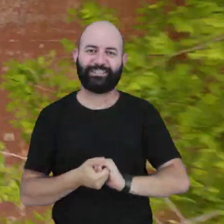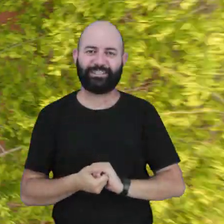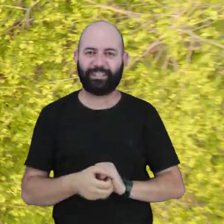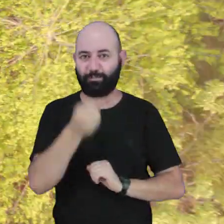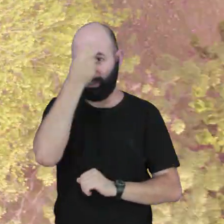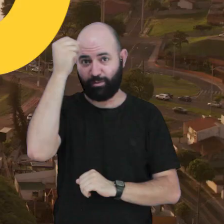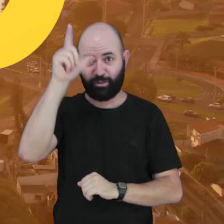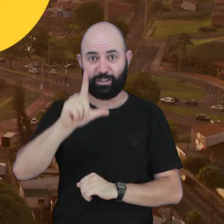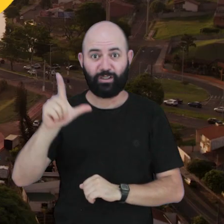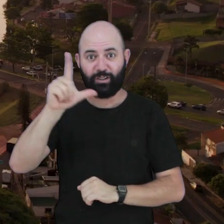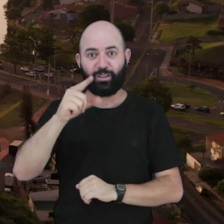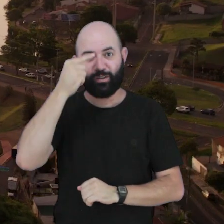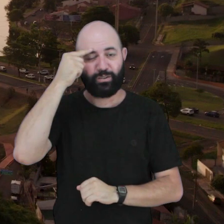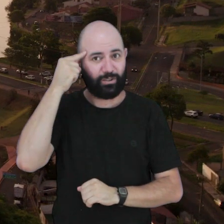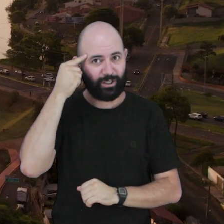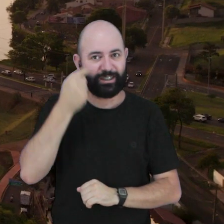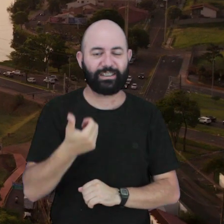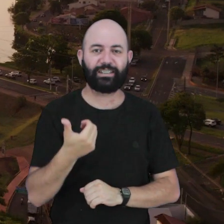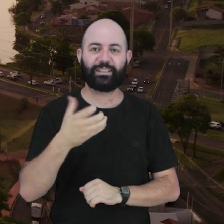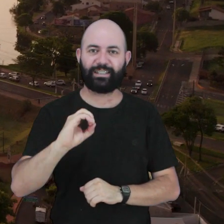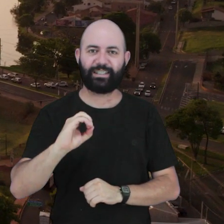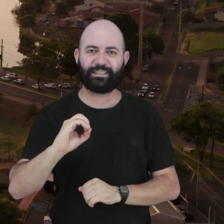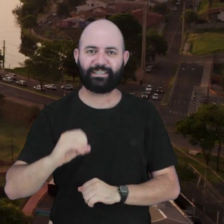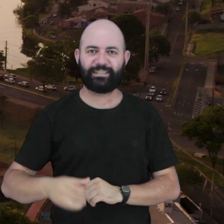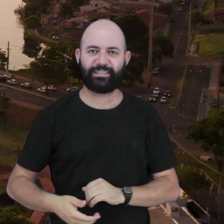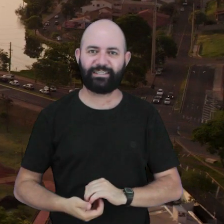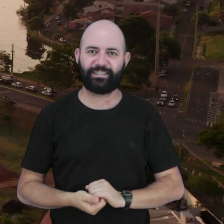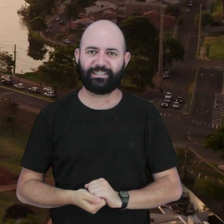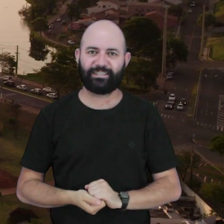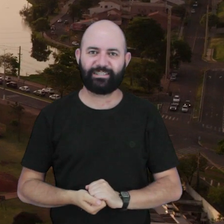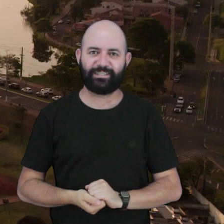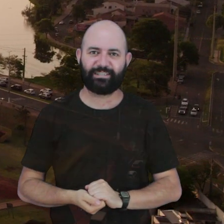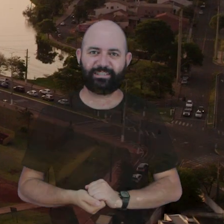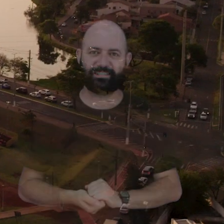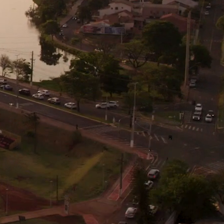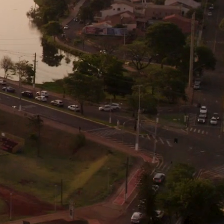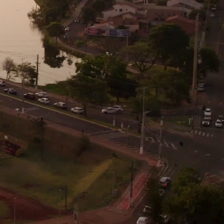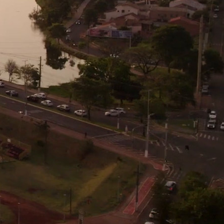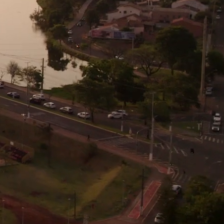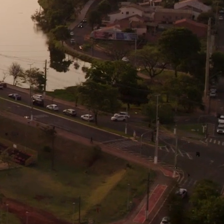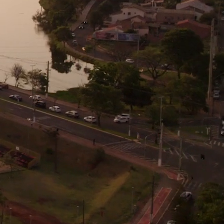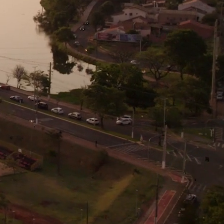te abençoe. Para prefeito de Londrina, Diego Garcia, 10.